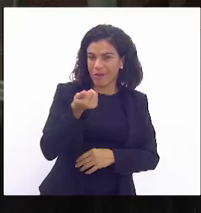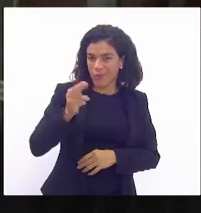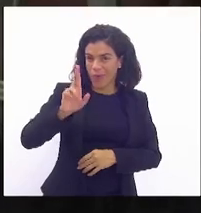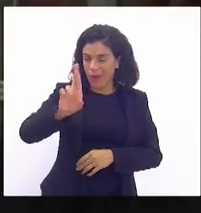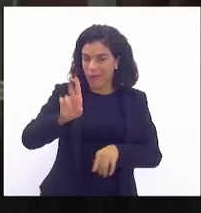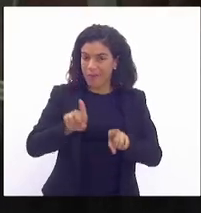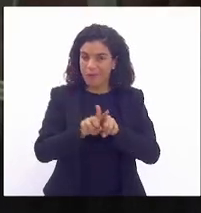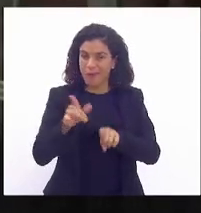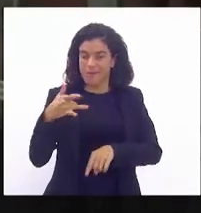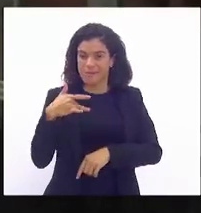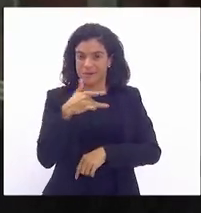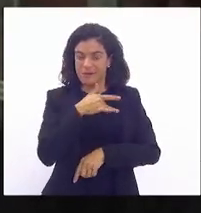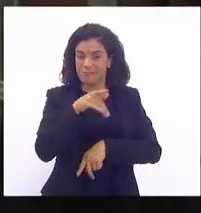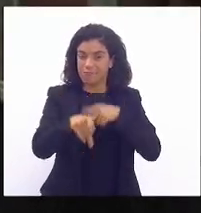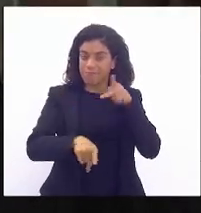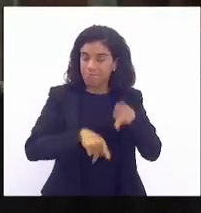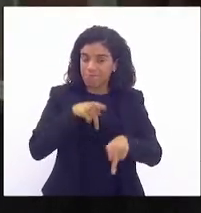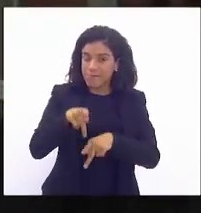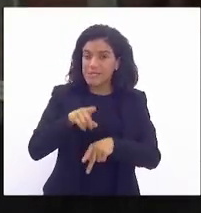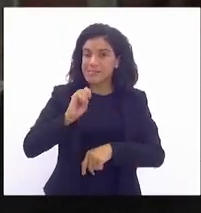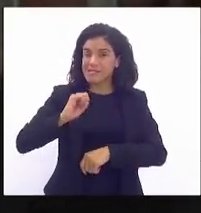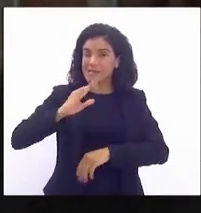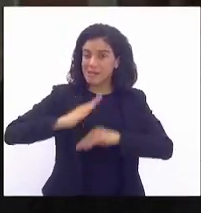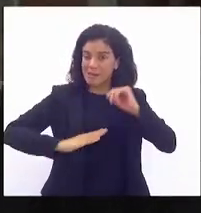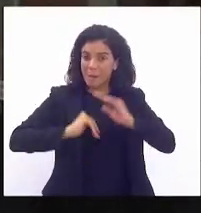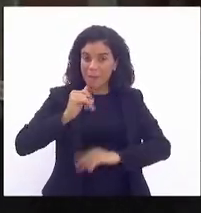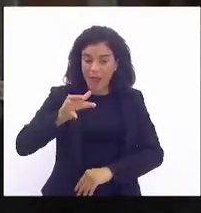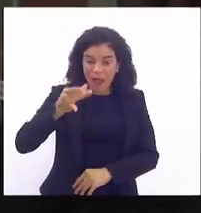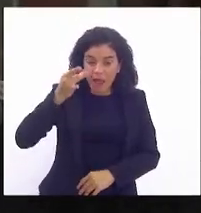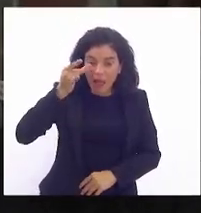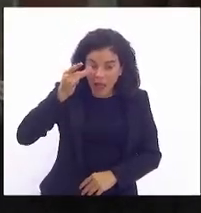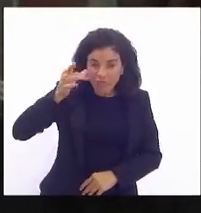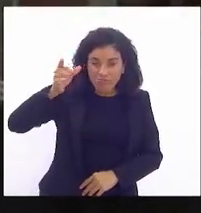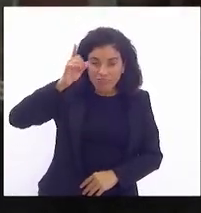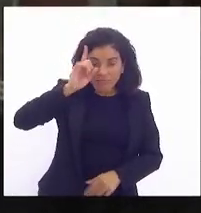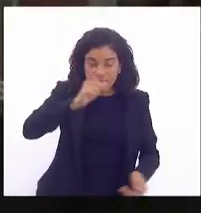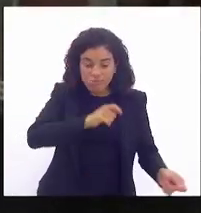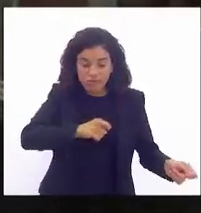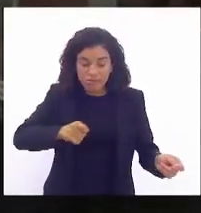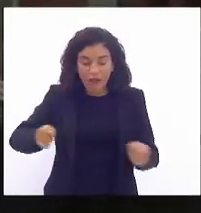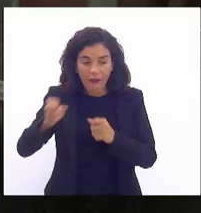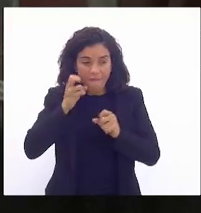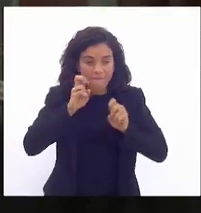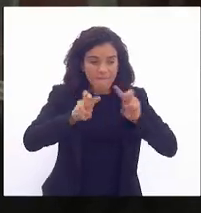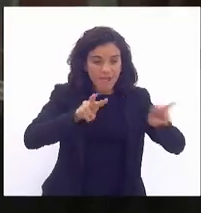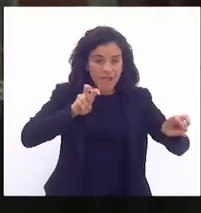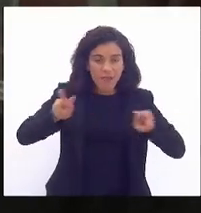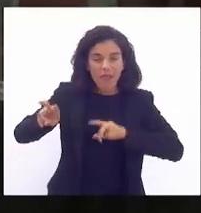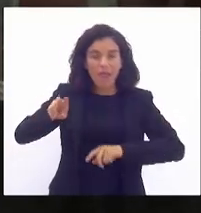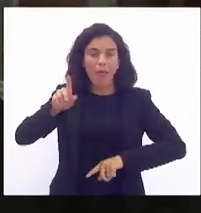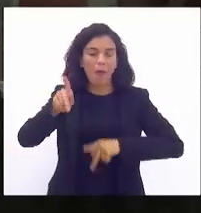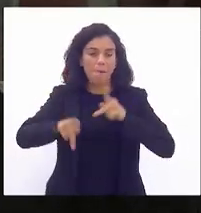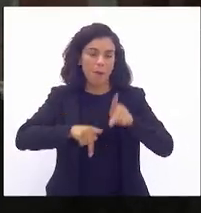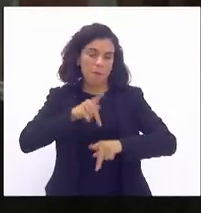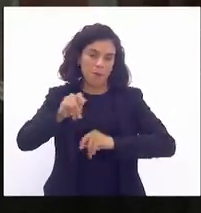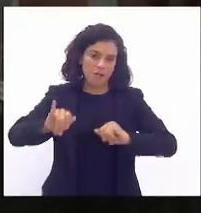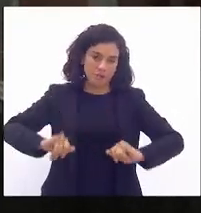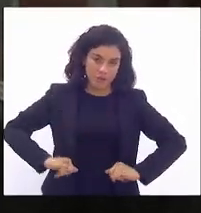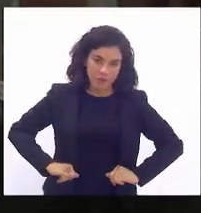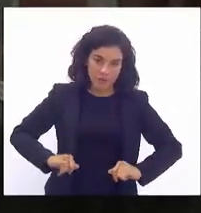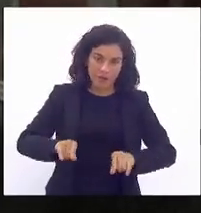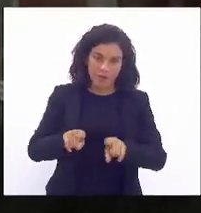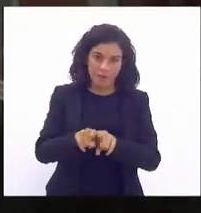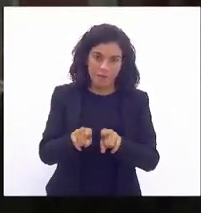nossa população, se na prática e no dia a dia nós vemos que a nossa população sofre. Sofre em